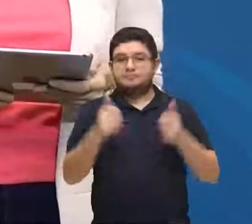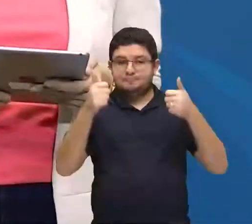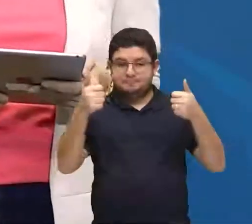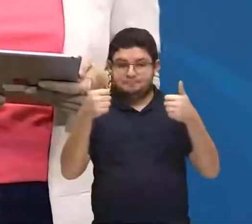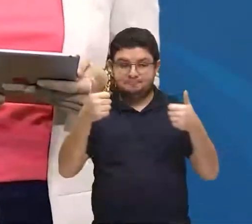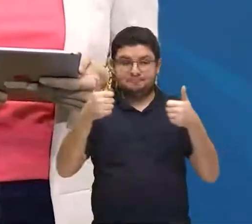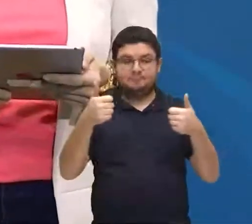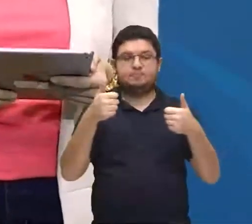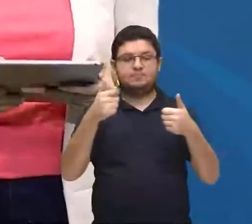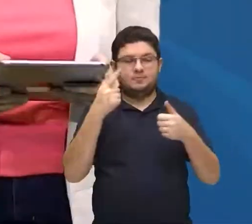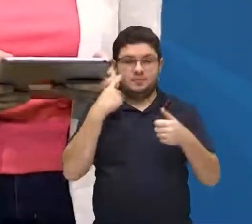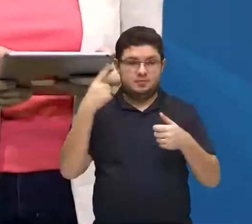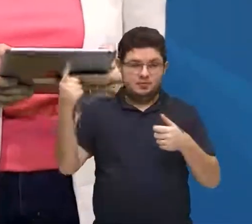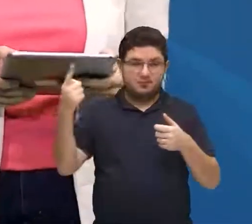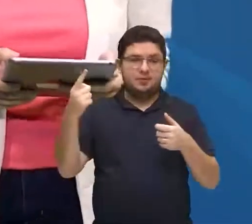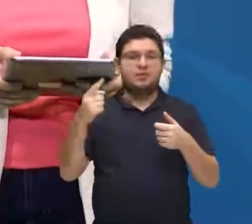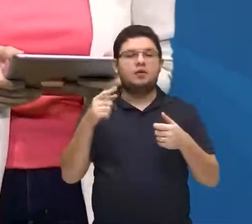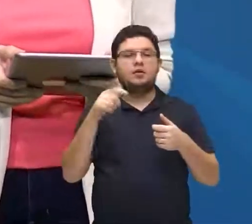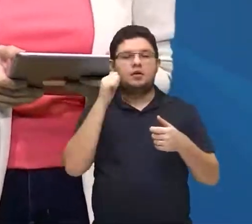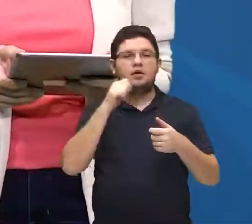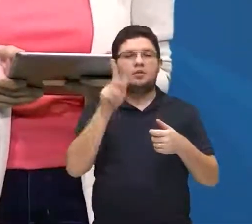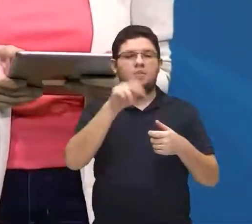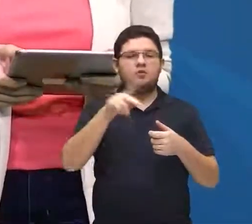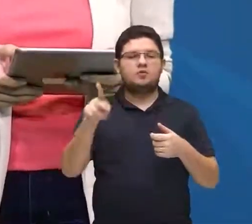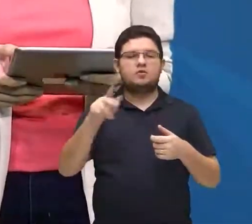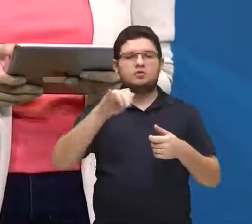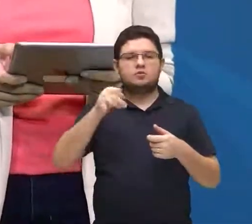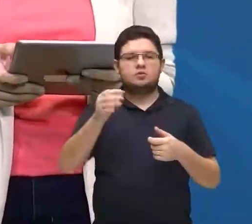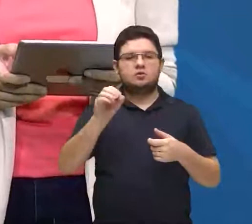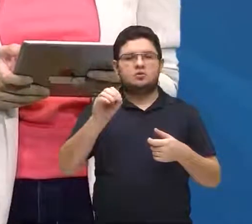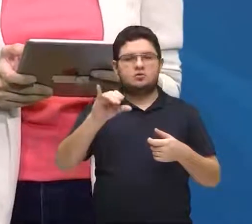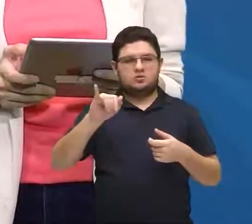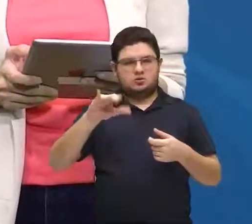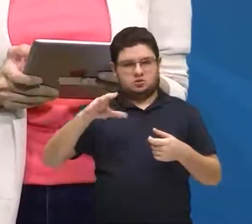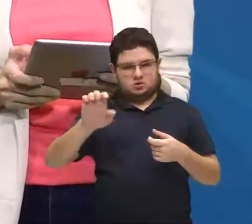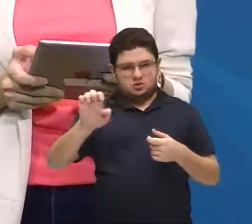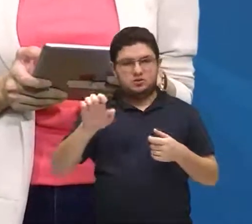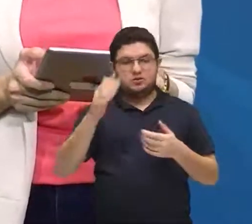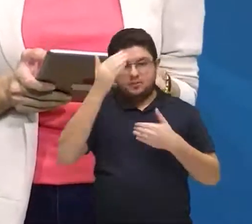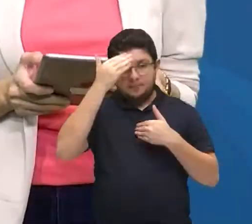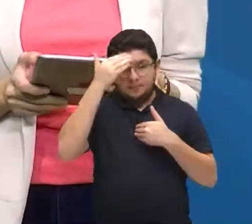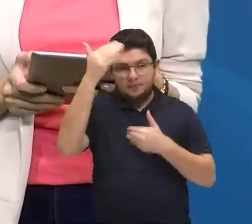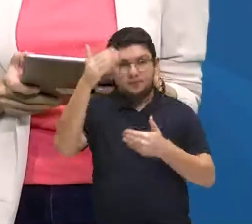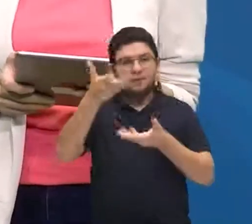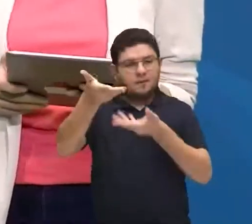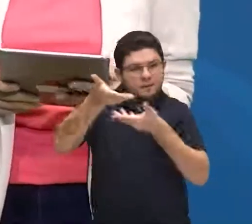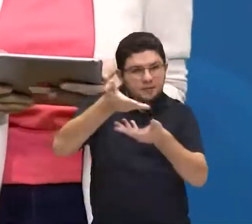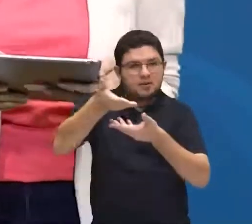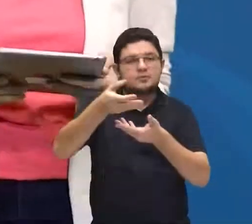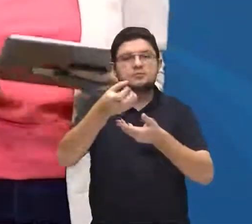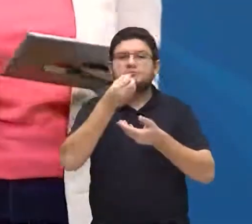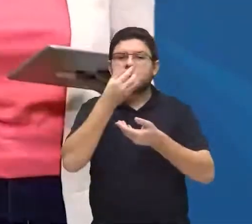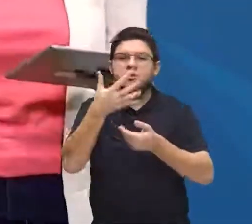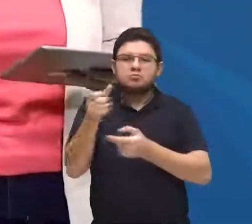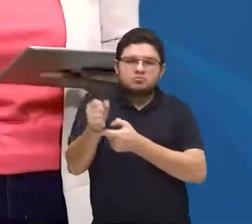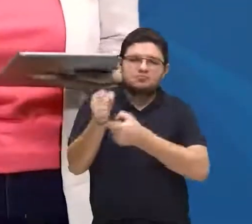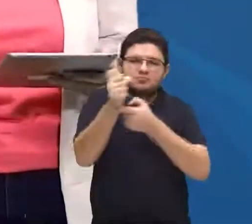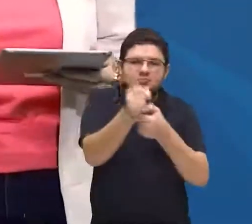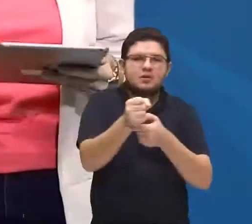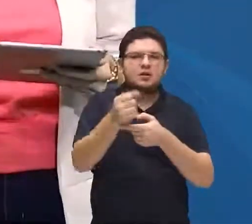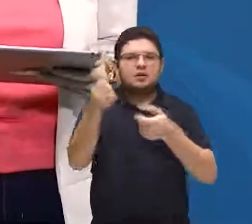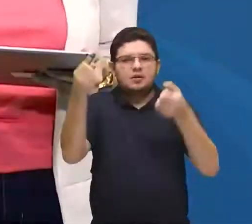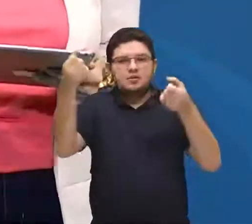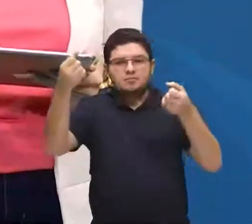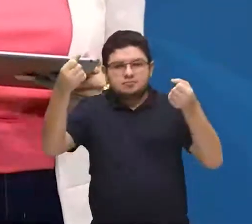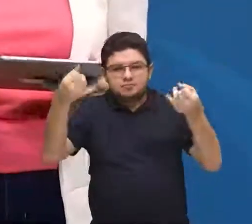então viram aí, né, com a professora Joyce. Obrigada, Joyce, pela sua participação. É sempre bom tê-la aqui no nosso Espia, né, esclarecendo